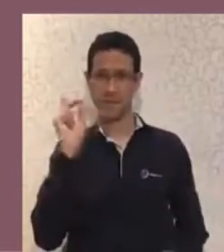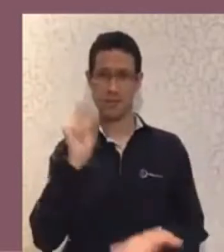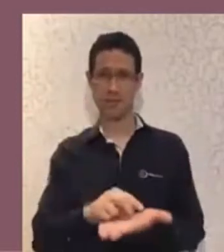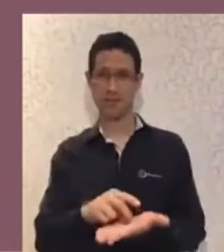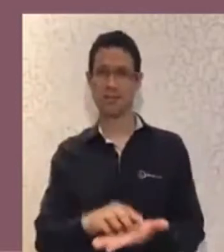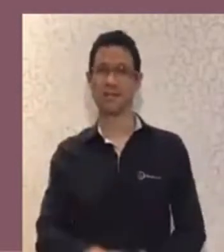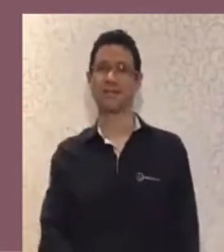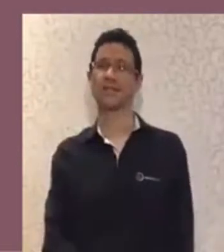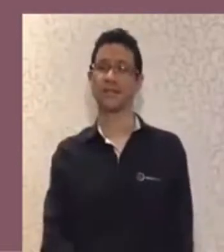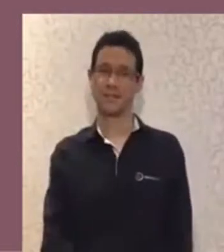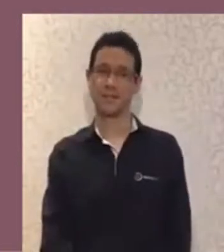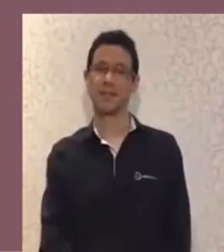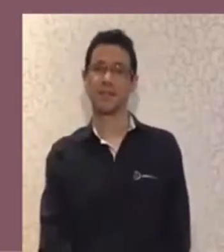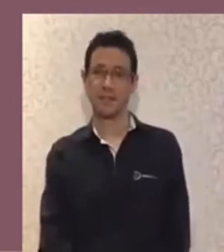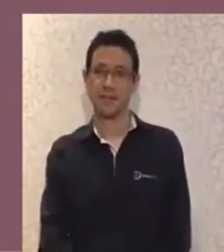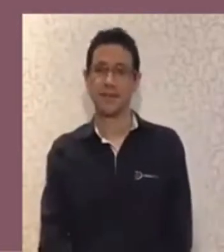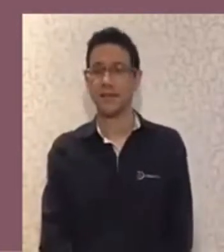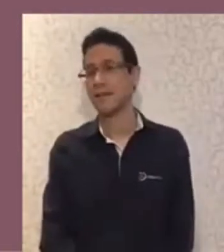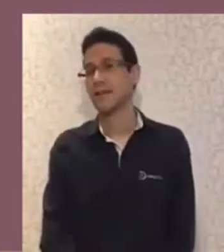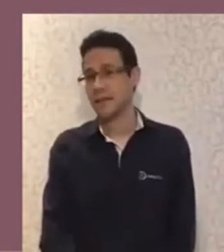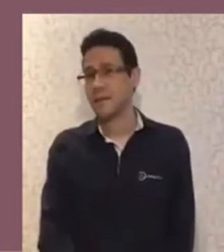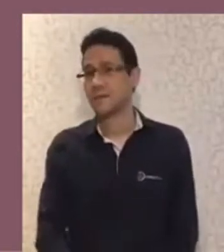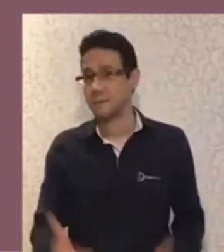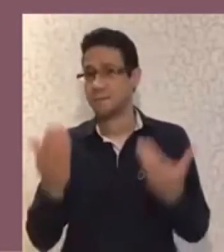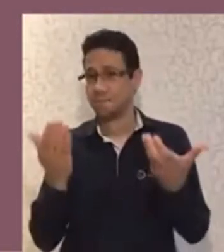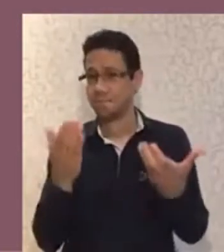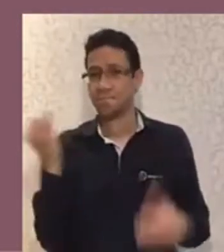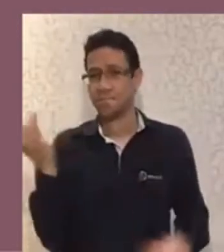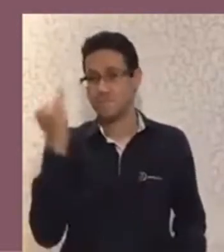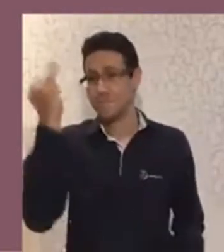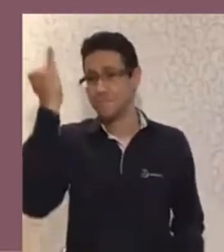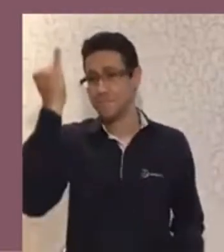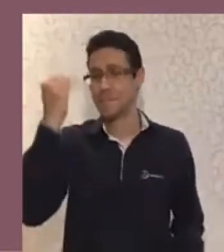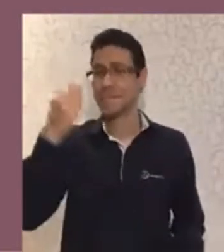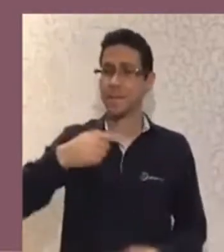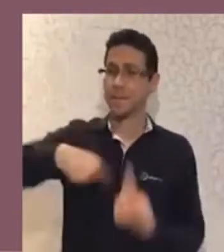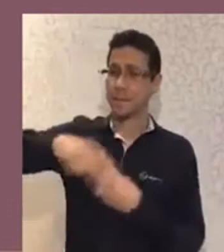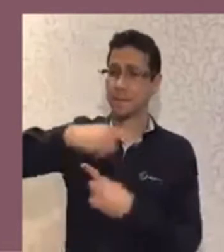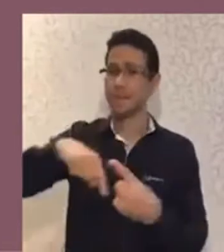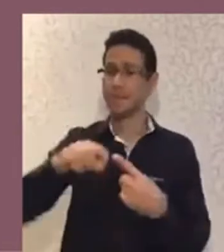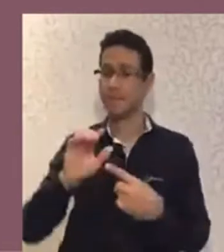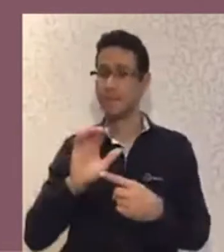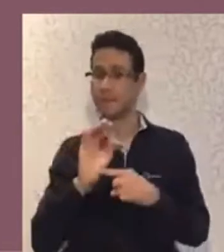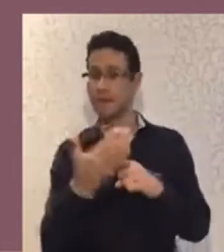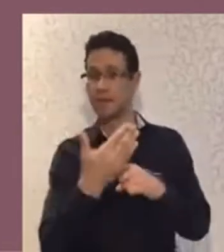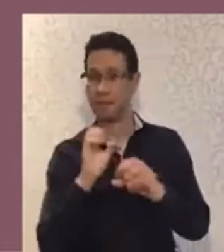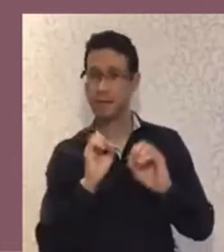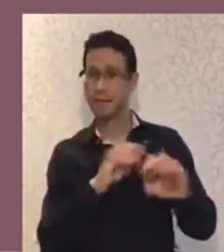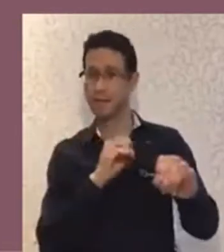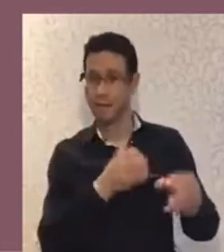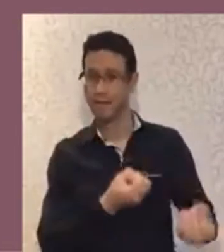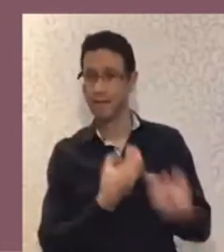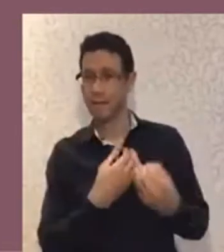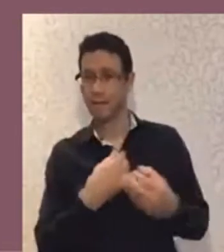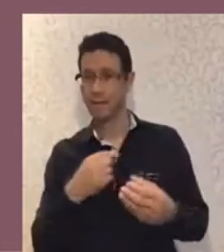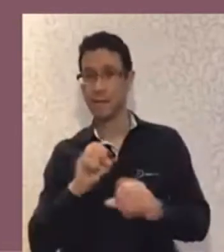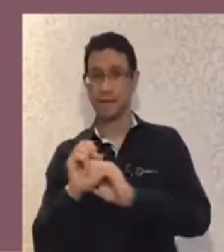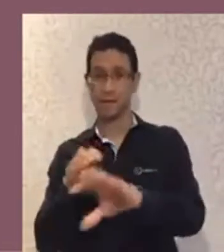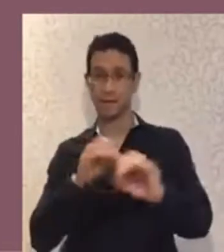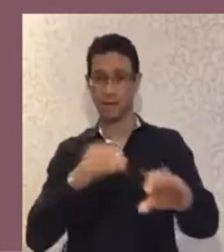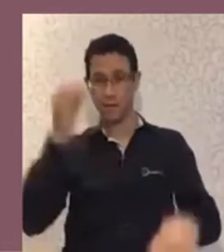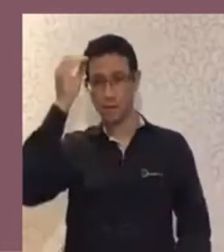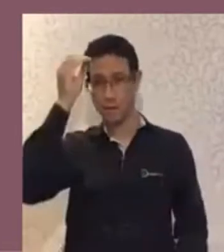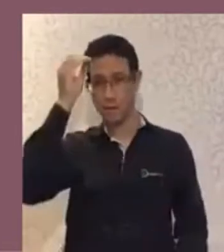que é importante, justamente na educação das relações étnico-raciais e no ensino de história e cultura afro-brasileira e